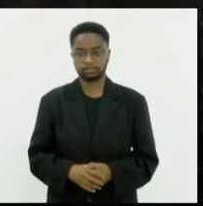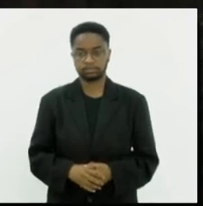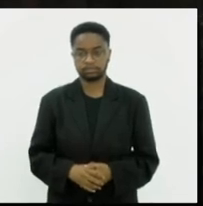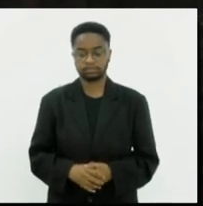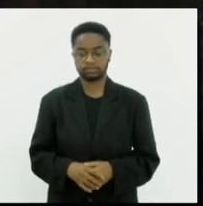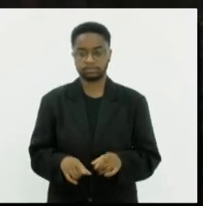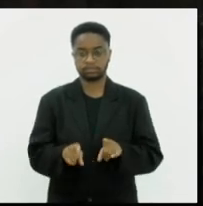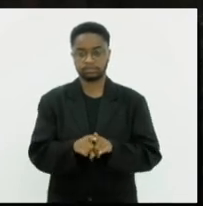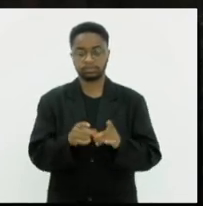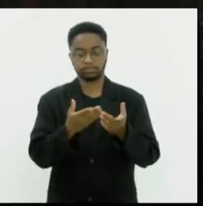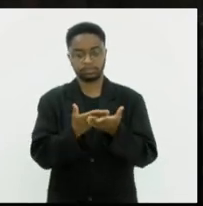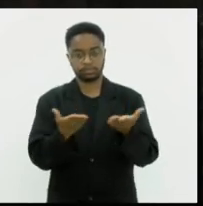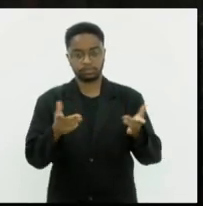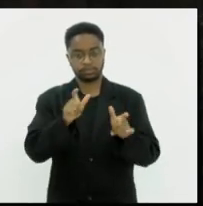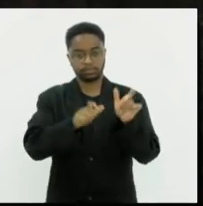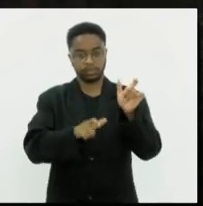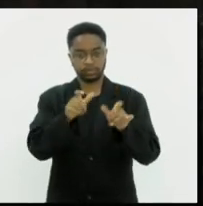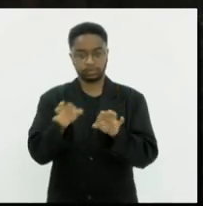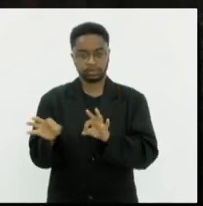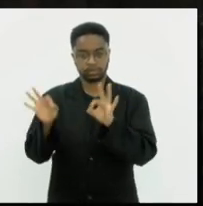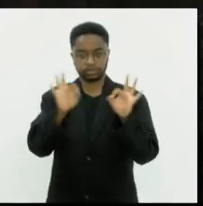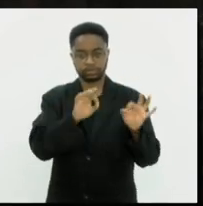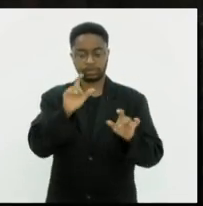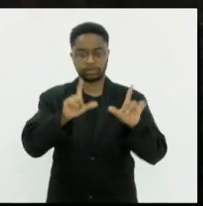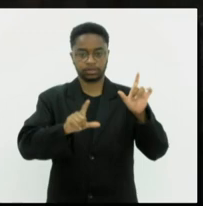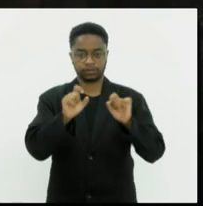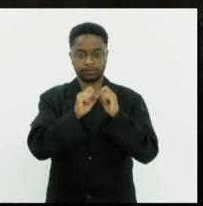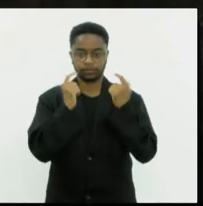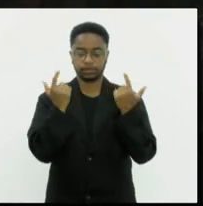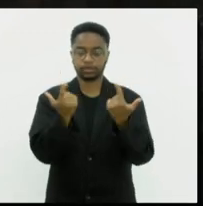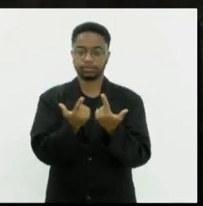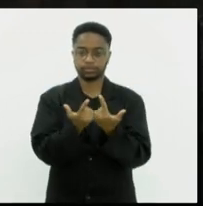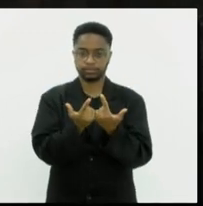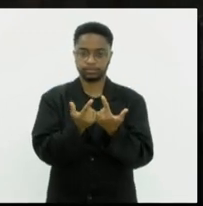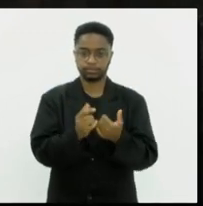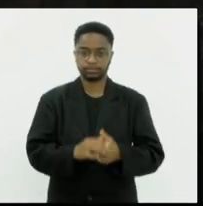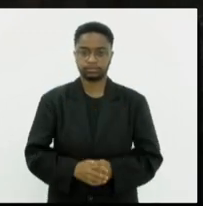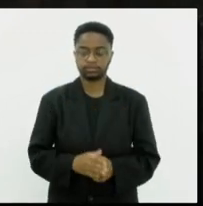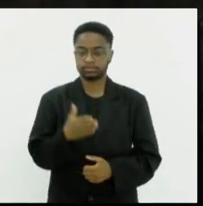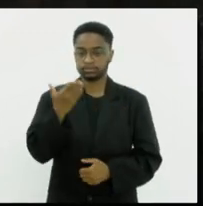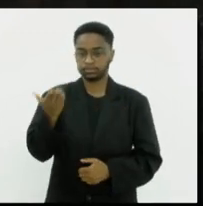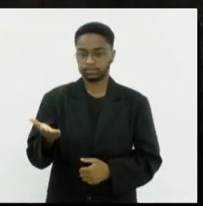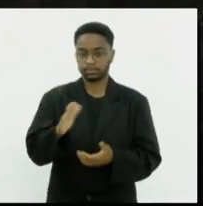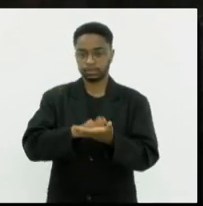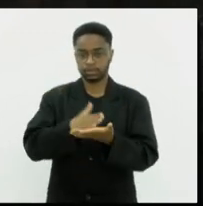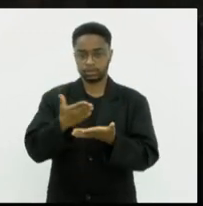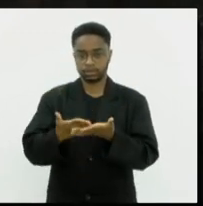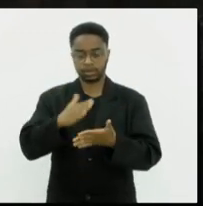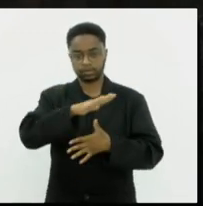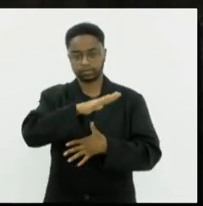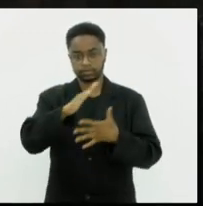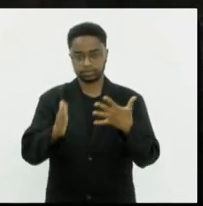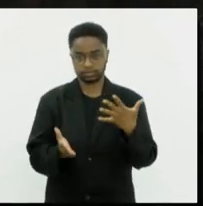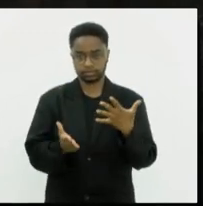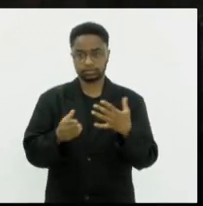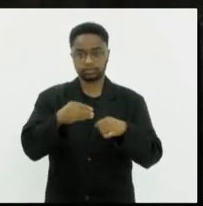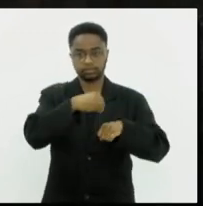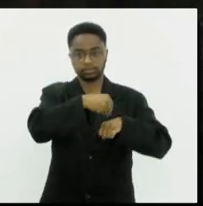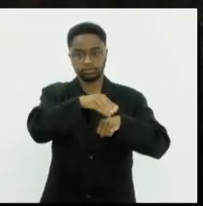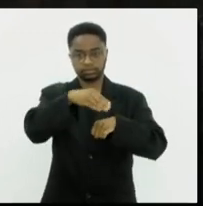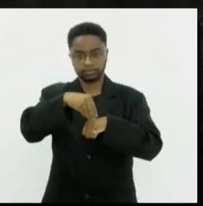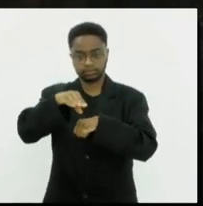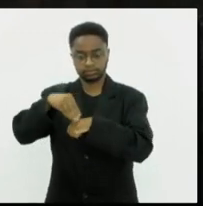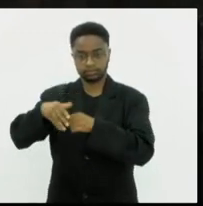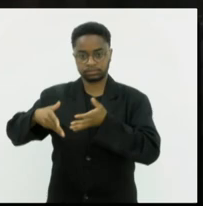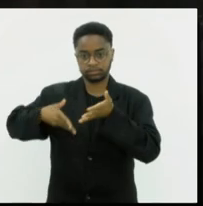senhoras e senhores telespectadores da TV Alerge, senhor intérprete da língua de Libras,